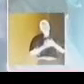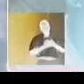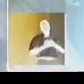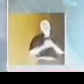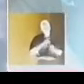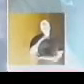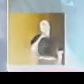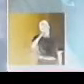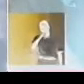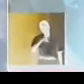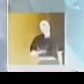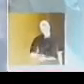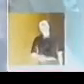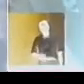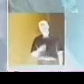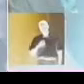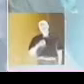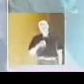E sem tirar a mão desse coração,